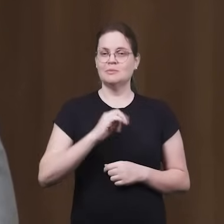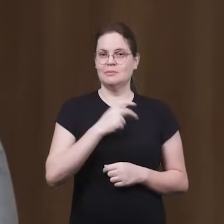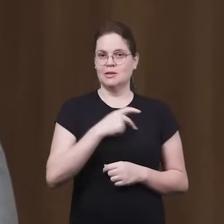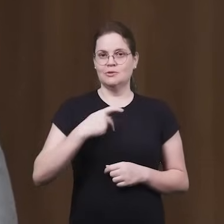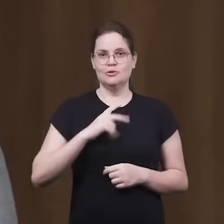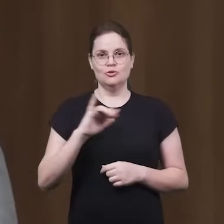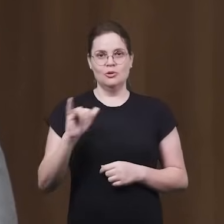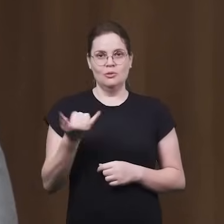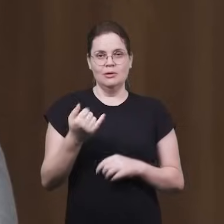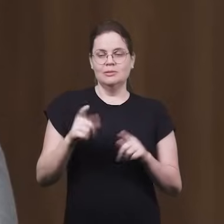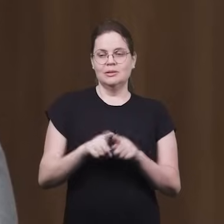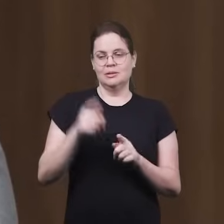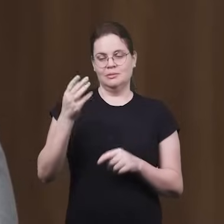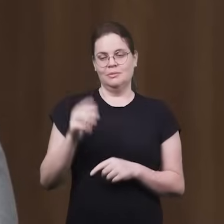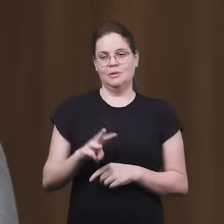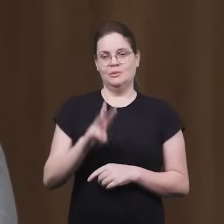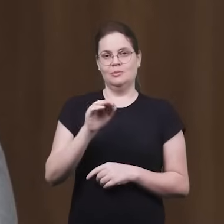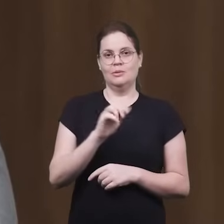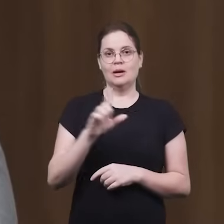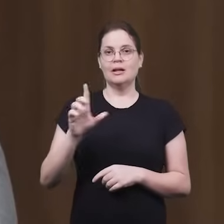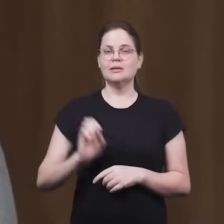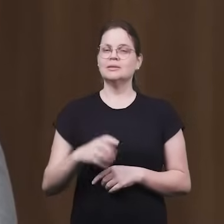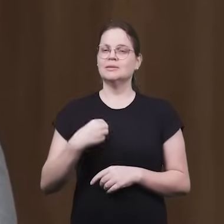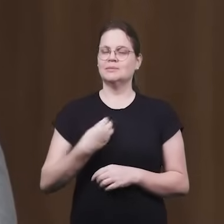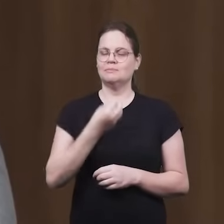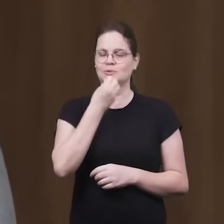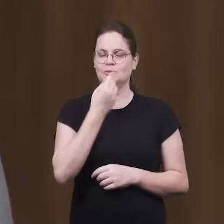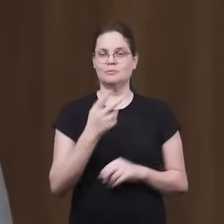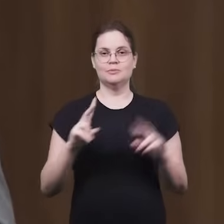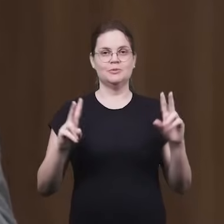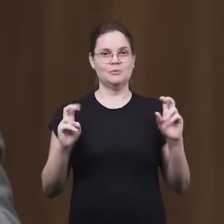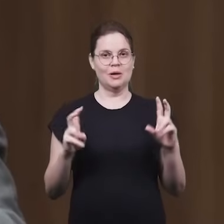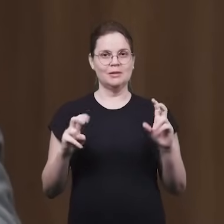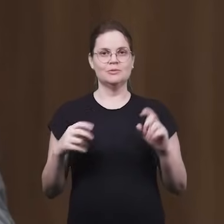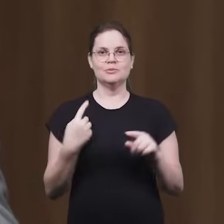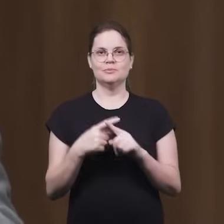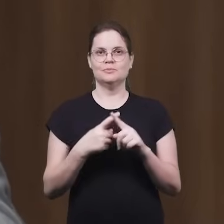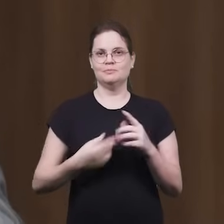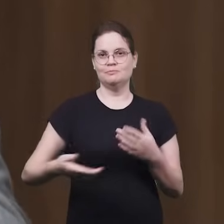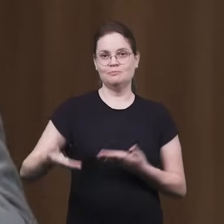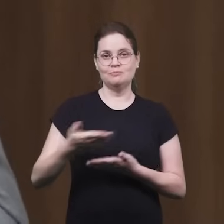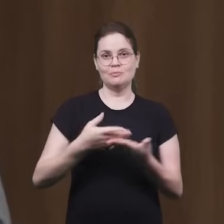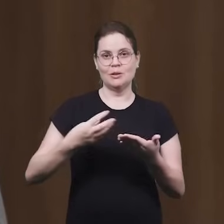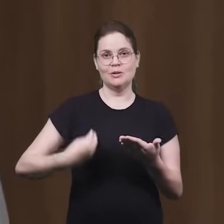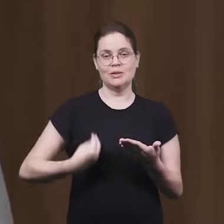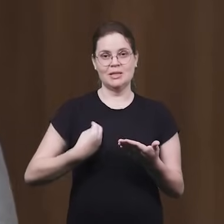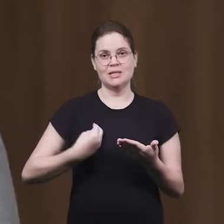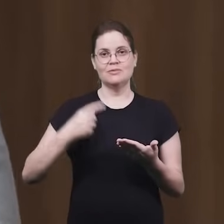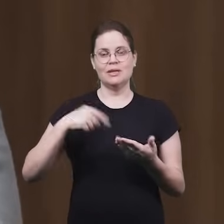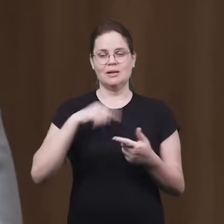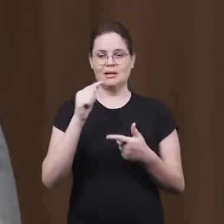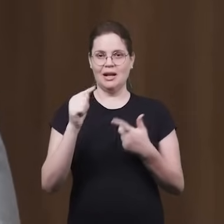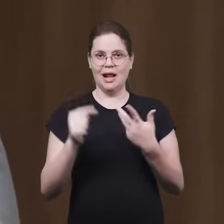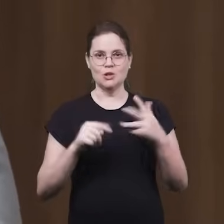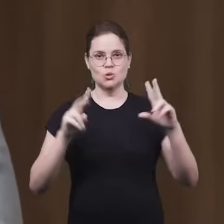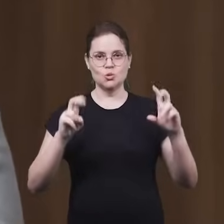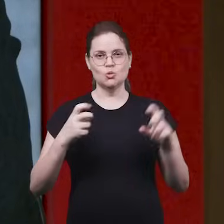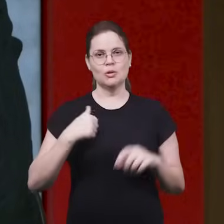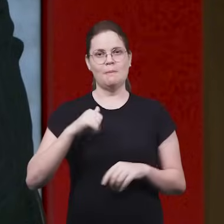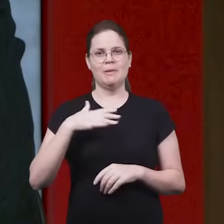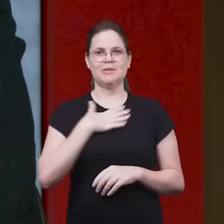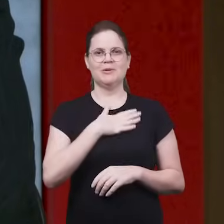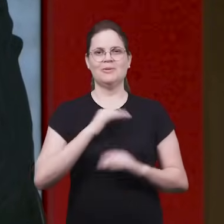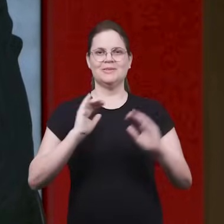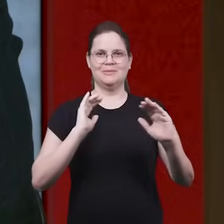conversando com vocês também sobre esse assunto que, daqueles que envolvem a nossa vida, é um dos que me encanta muito. Amém.